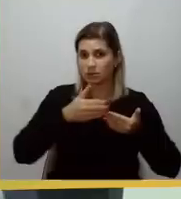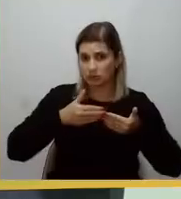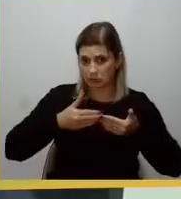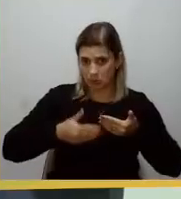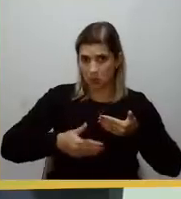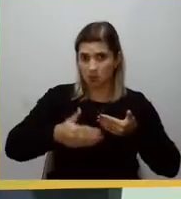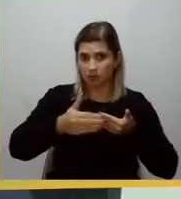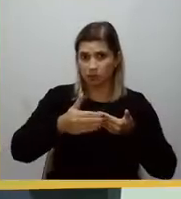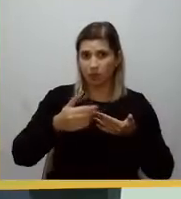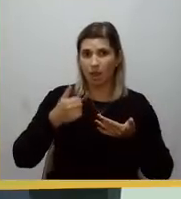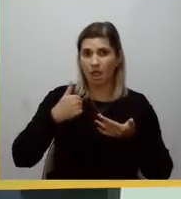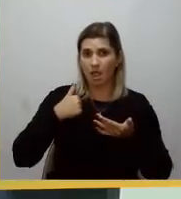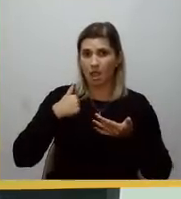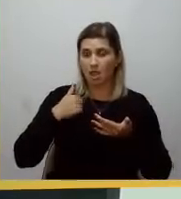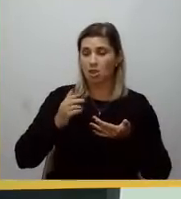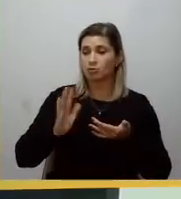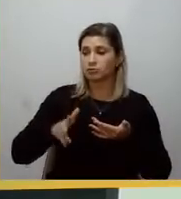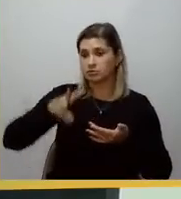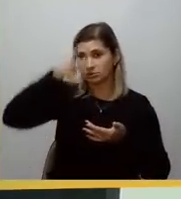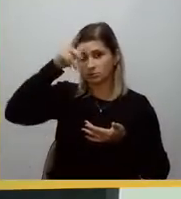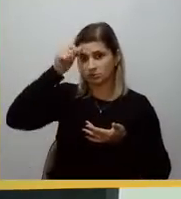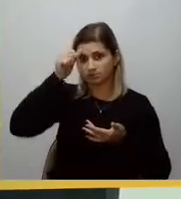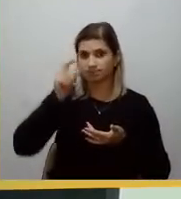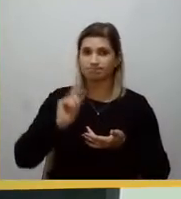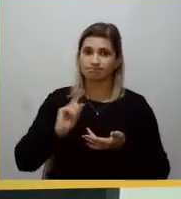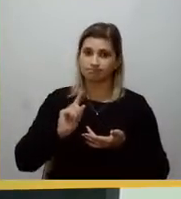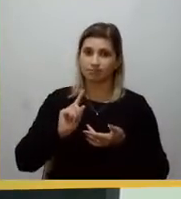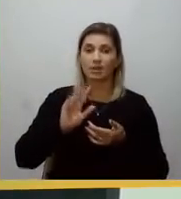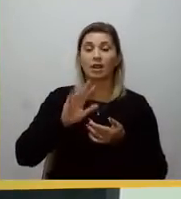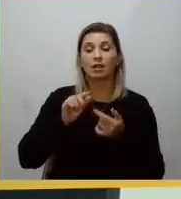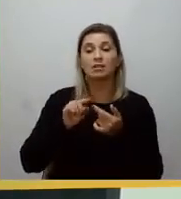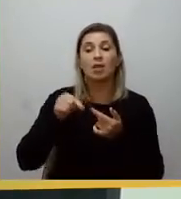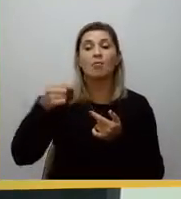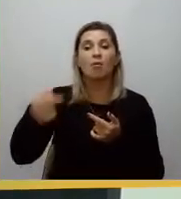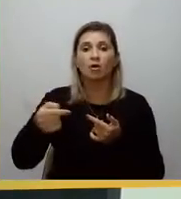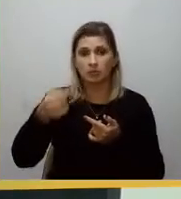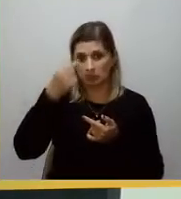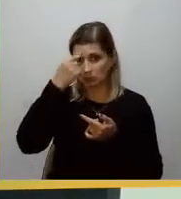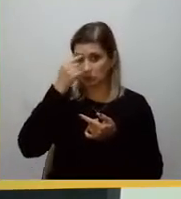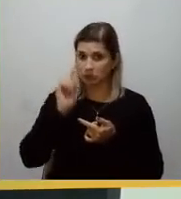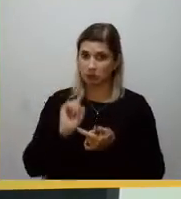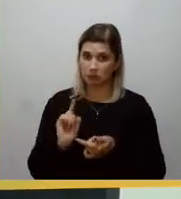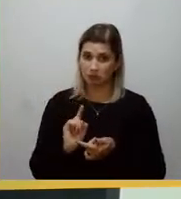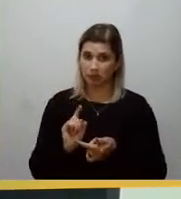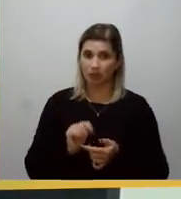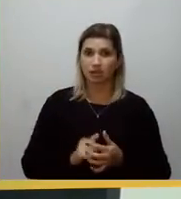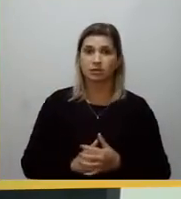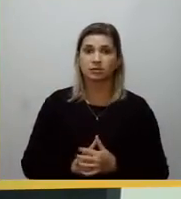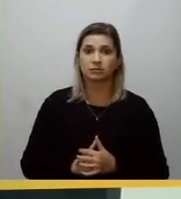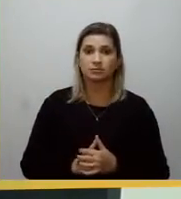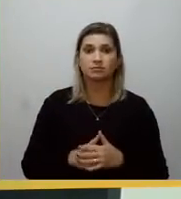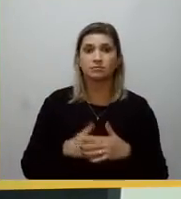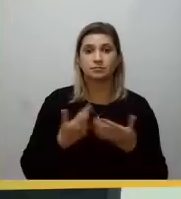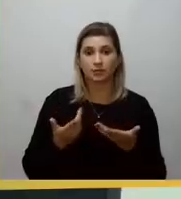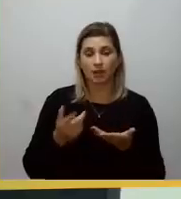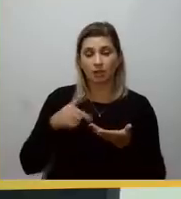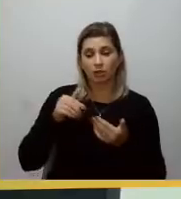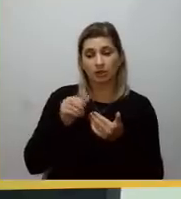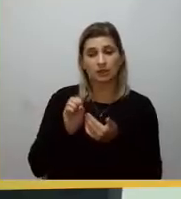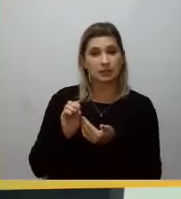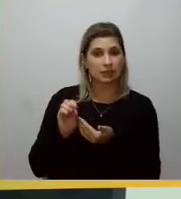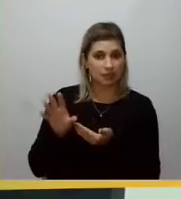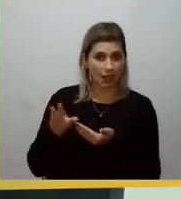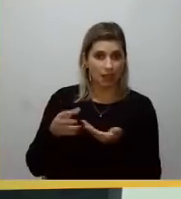eu já não estava mais na prefeitura, então eu não sei o que decorreu daí para frente. Né? Quando a gente sai, né, a